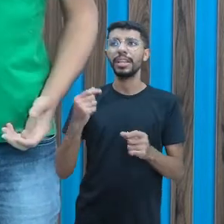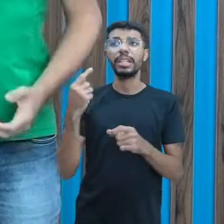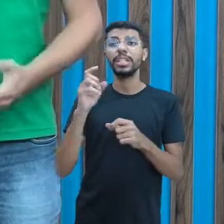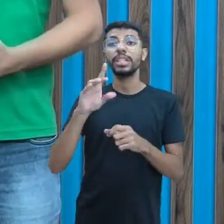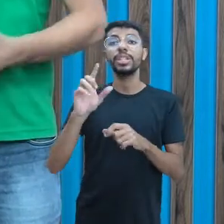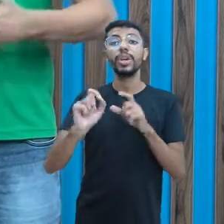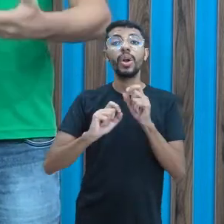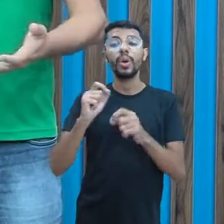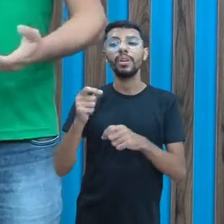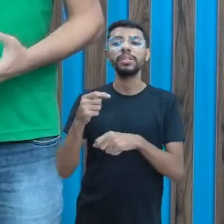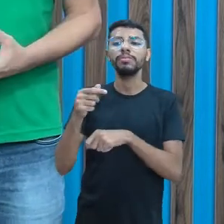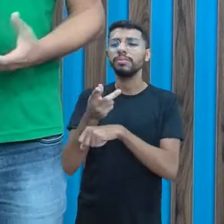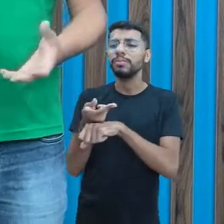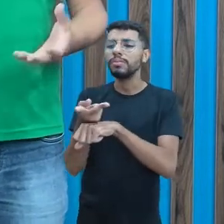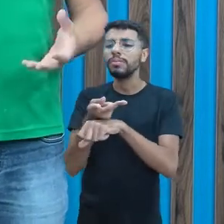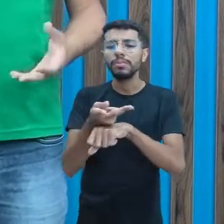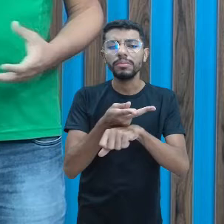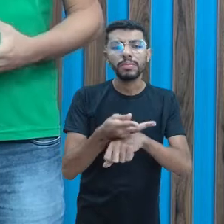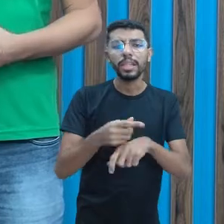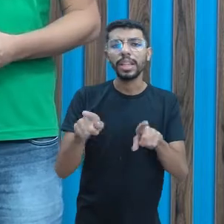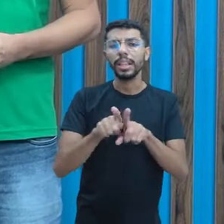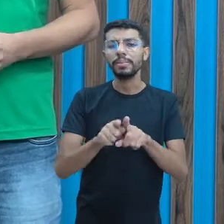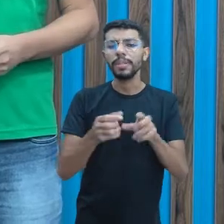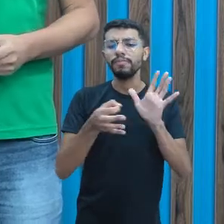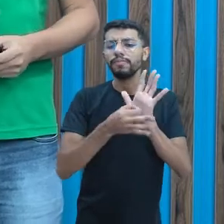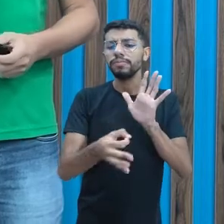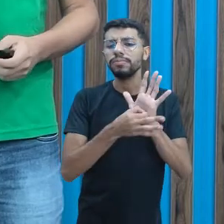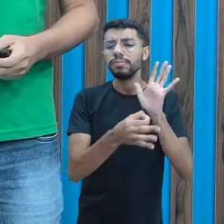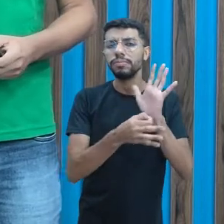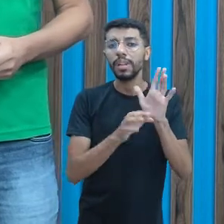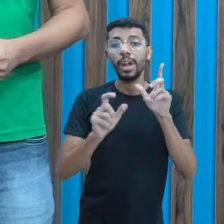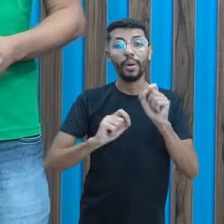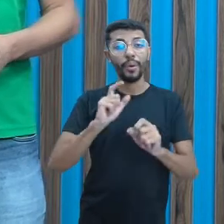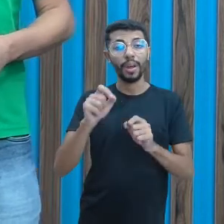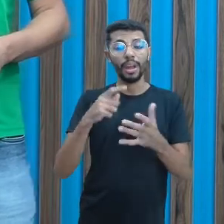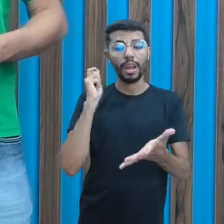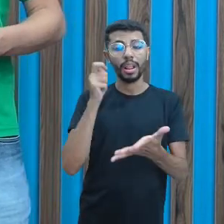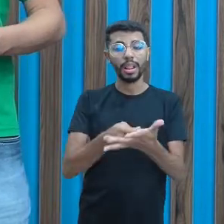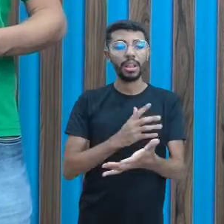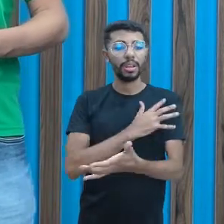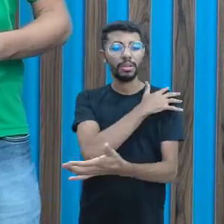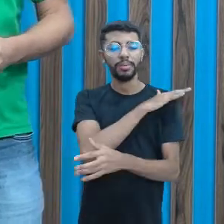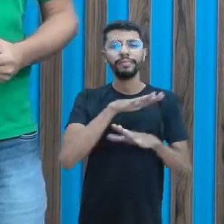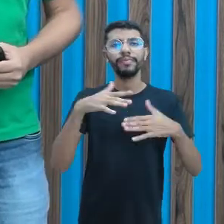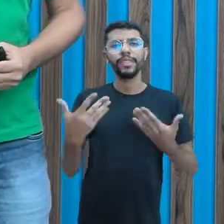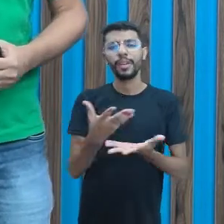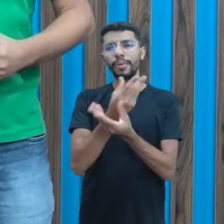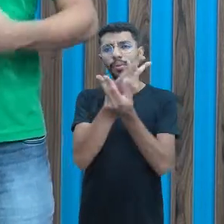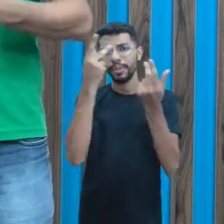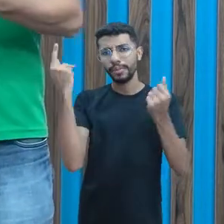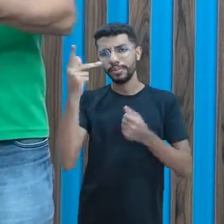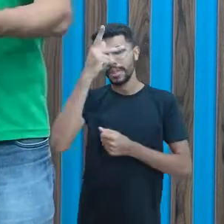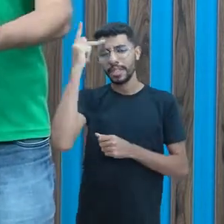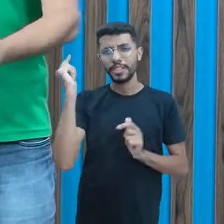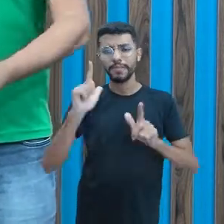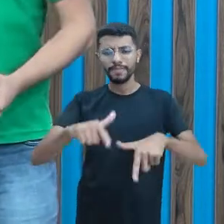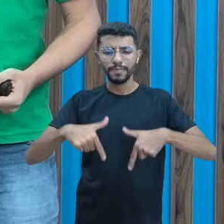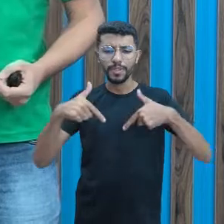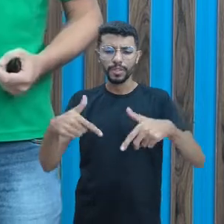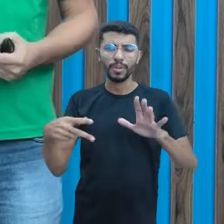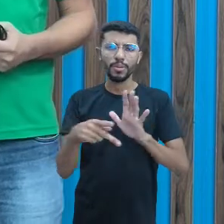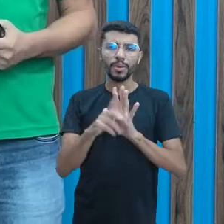investigando, né, e criticando, claro, a ditadura militar. Então, muita gente lutou pelo direito de poder votar ao Brasil, de ter seus